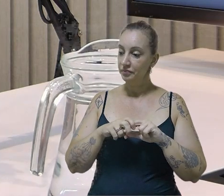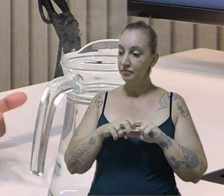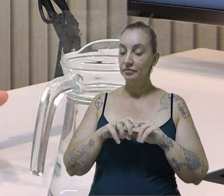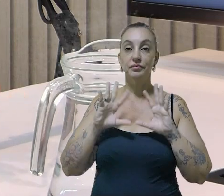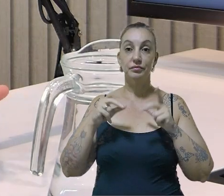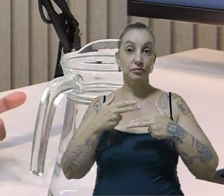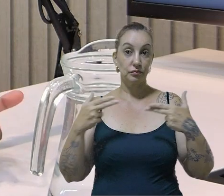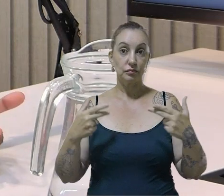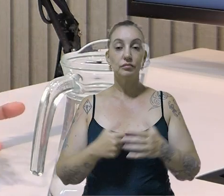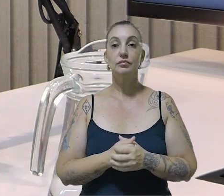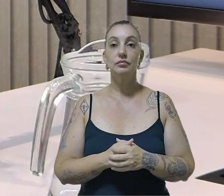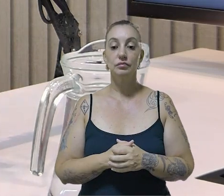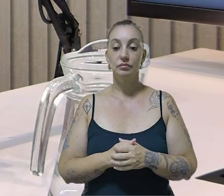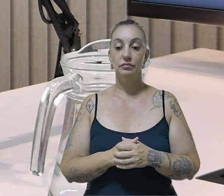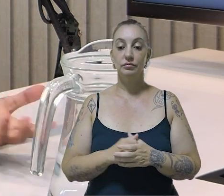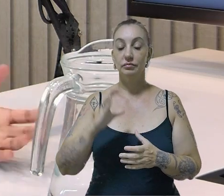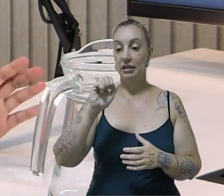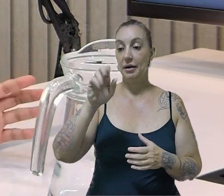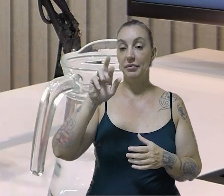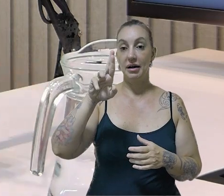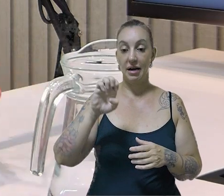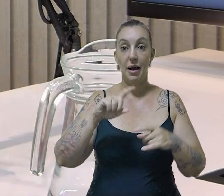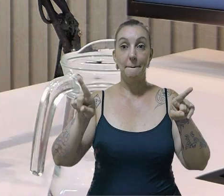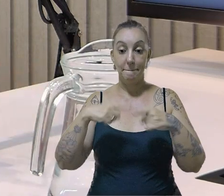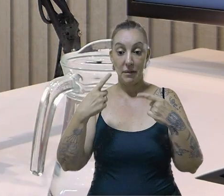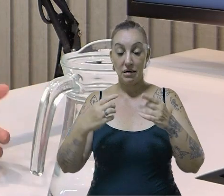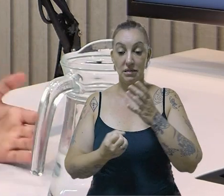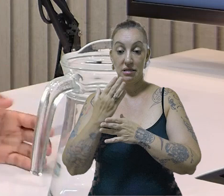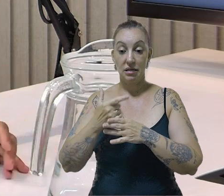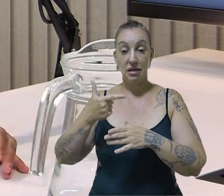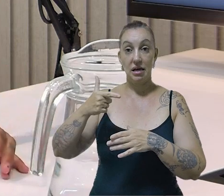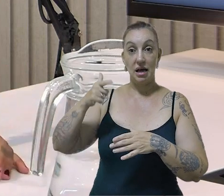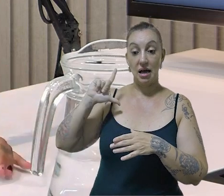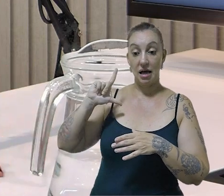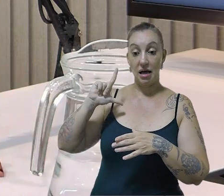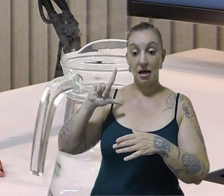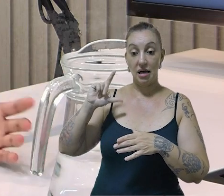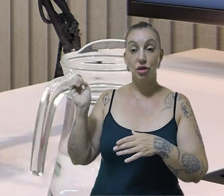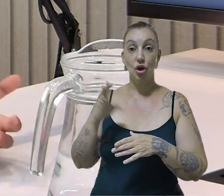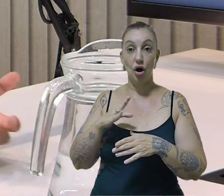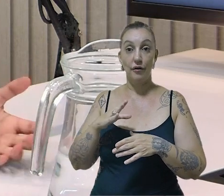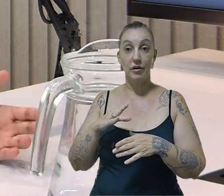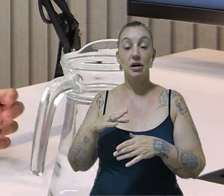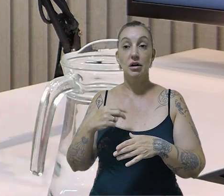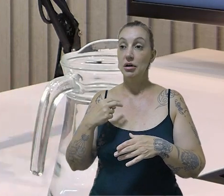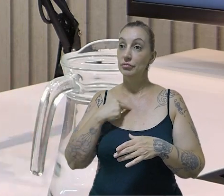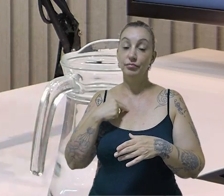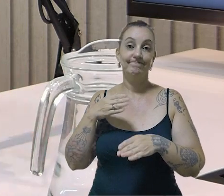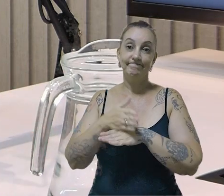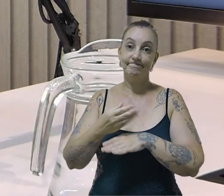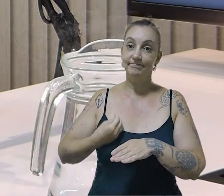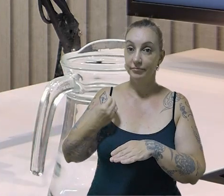de todas as outras coisas e o cabaré que é o musical estreia antes do da peça nova do folias e eu não vou poder ficar muito